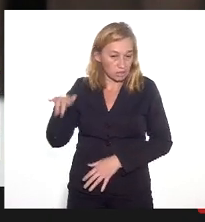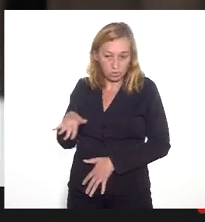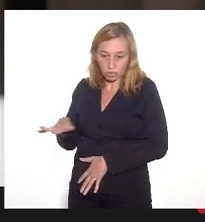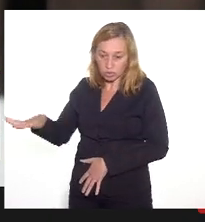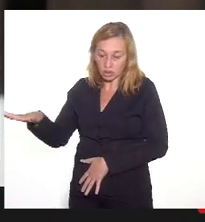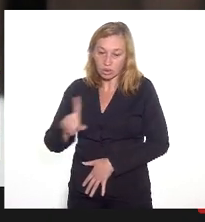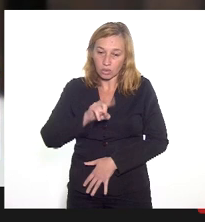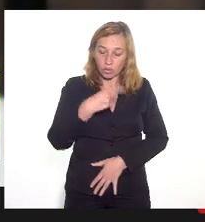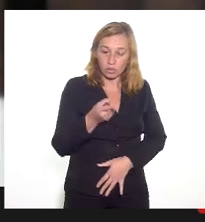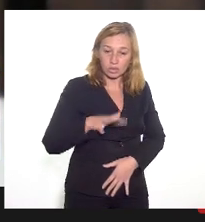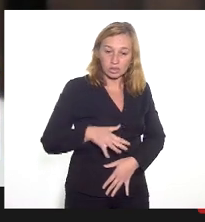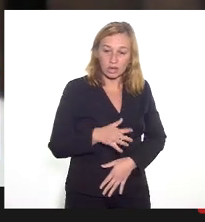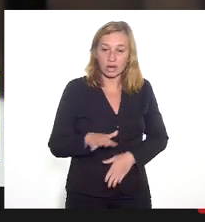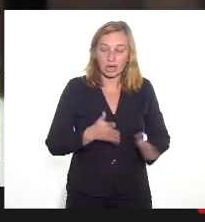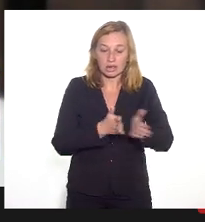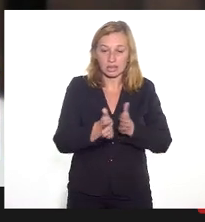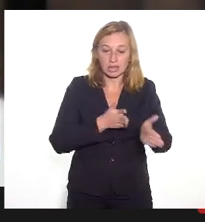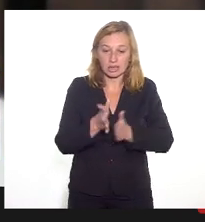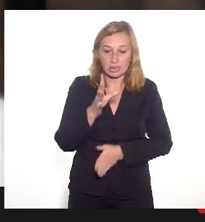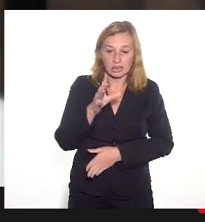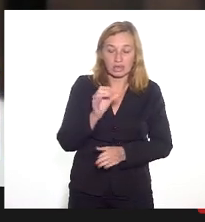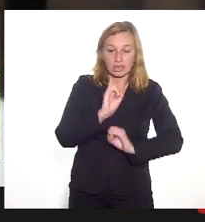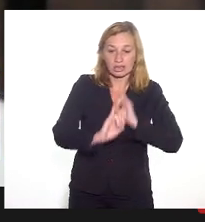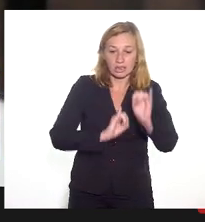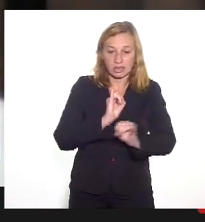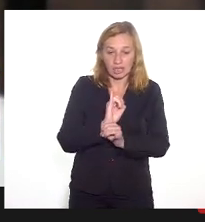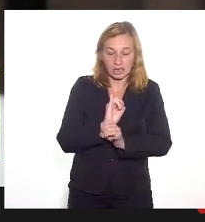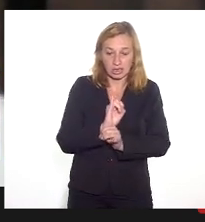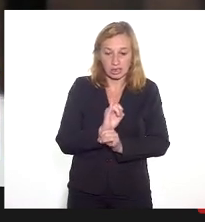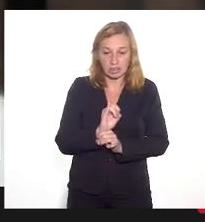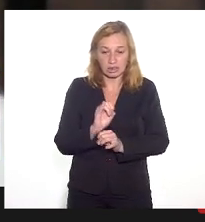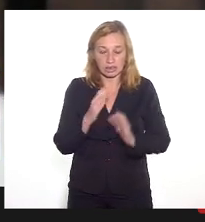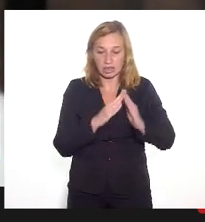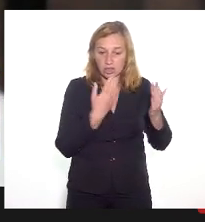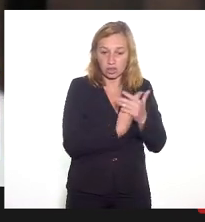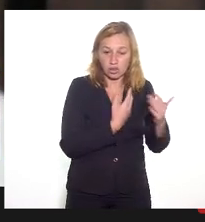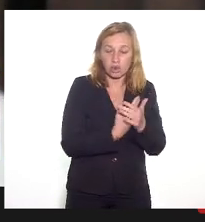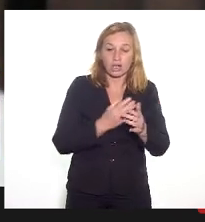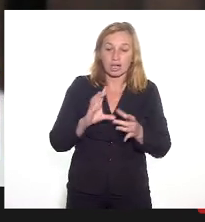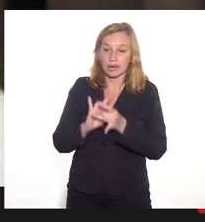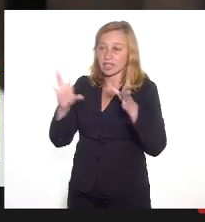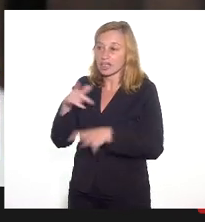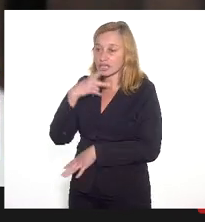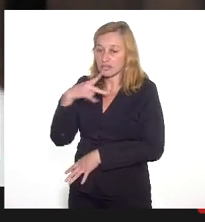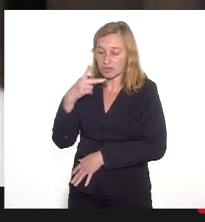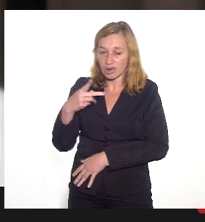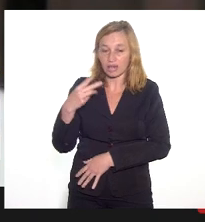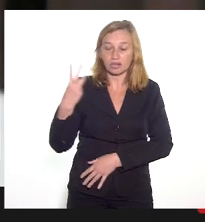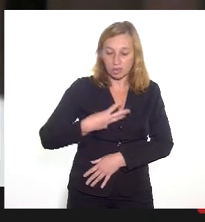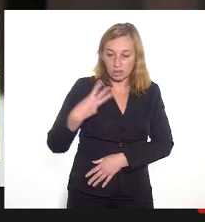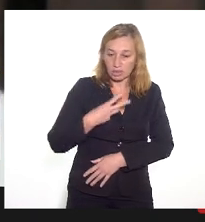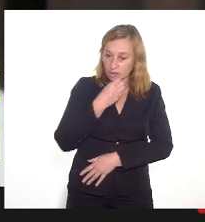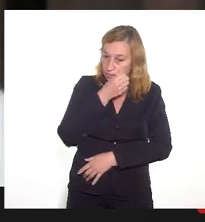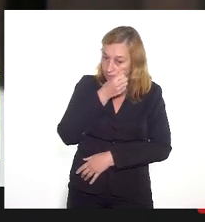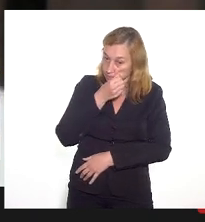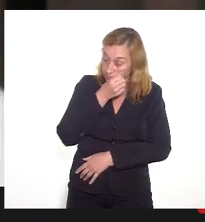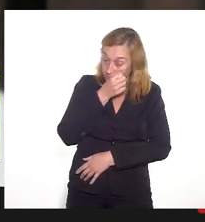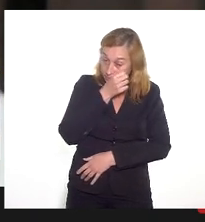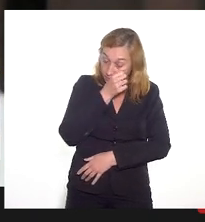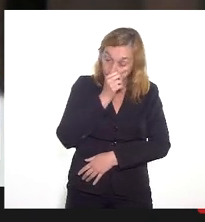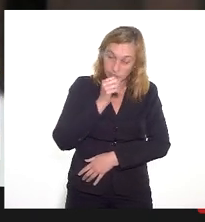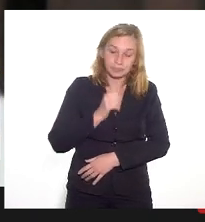acesso à banda larga nas escolas. O terceiro é a luta pela liberdade de expressão e contra a censura, nessa conjuntura de